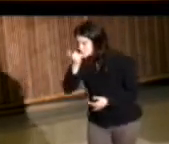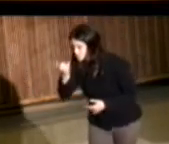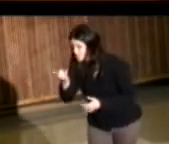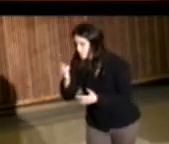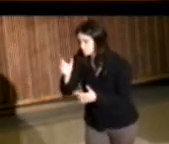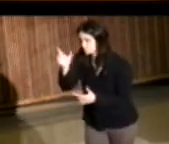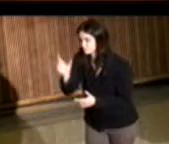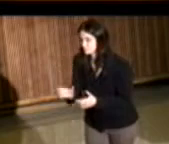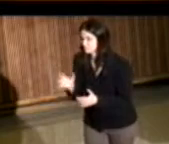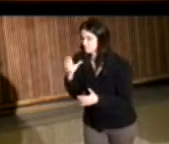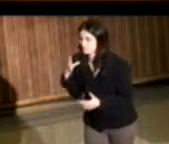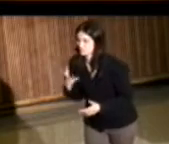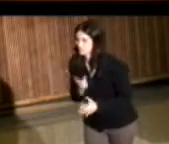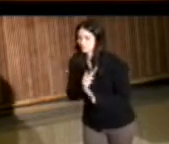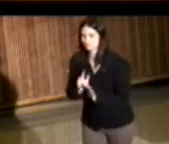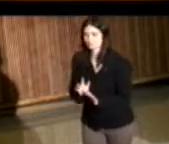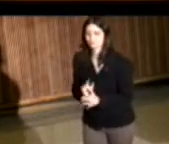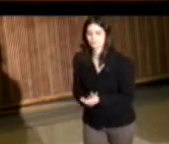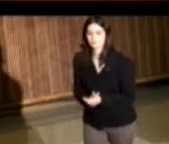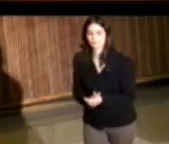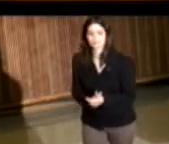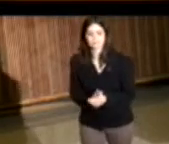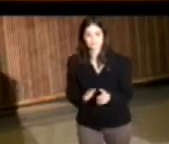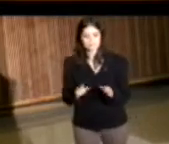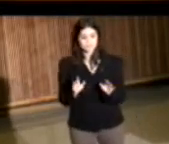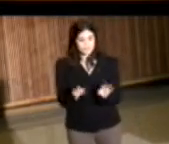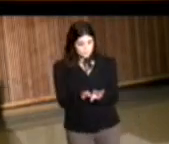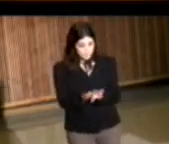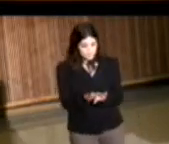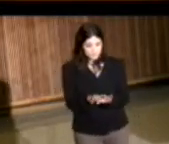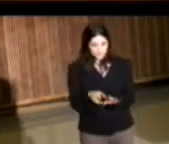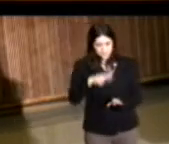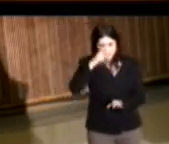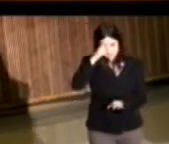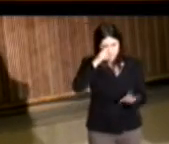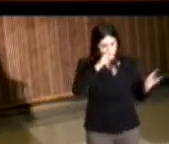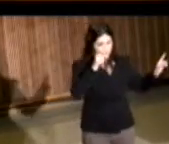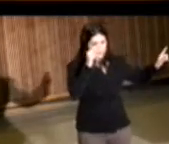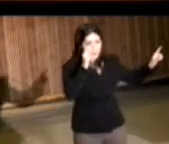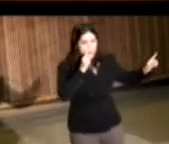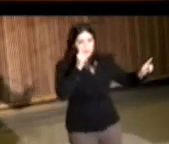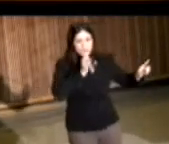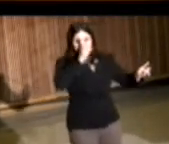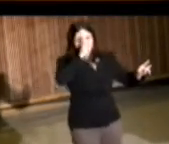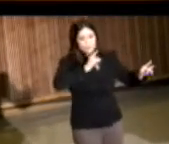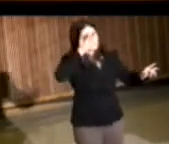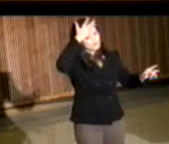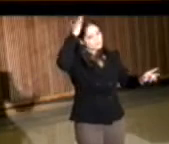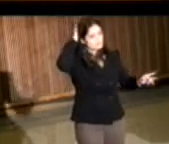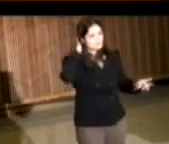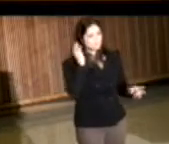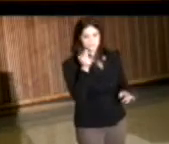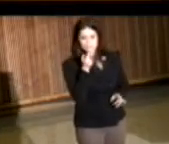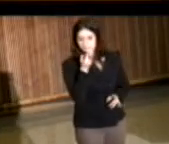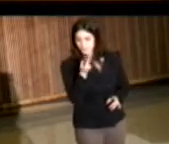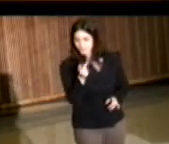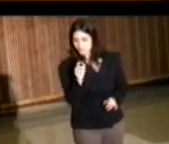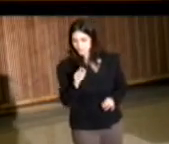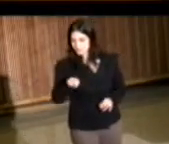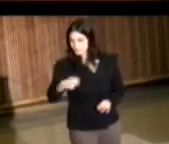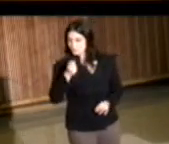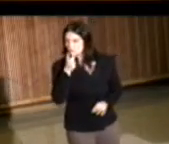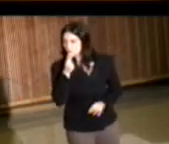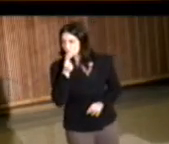ouviu? Não. A gente ouviu assim, já foi internado várias vezes e está internado de novo. E muita gente